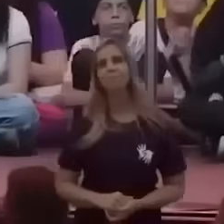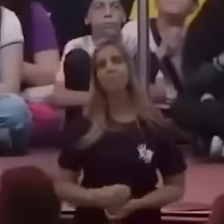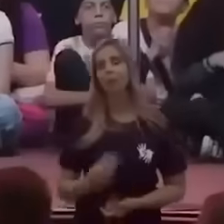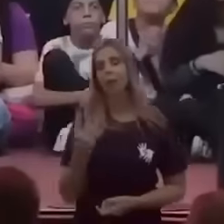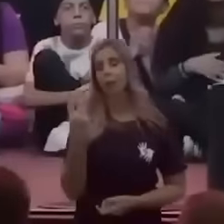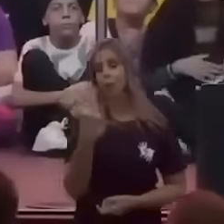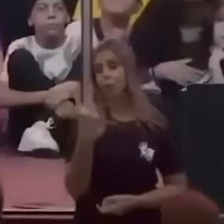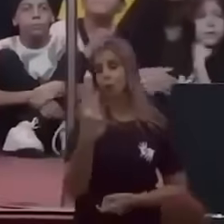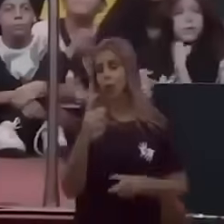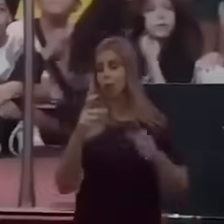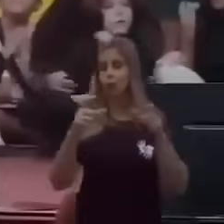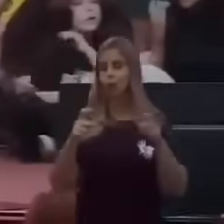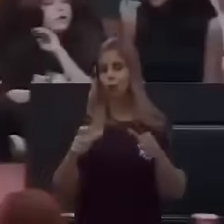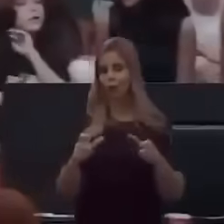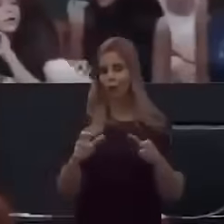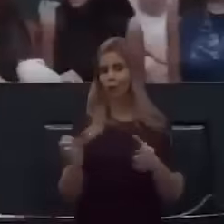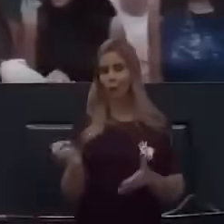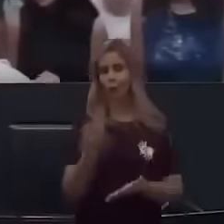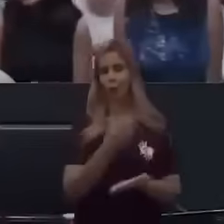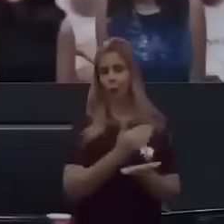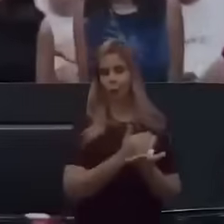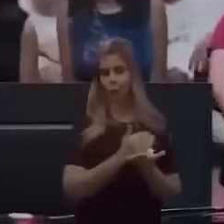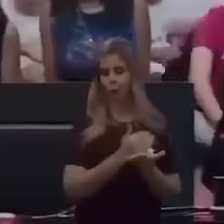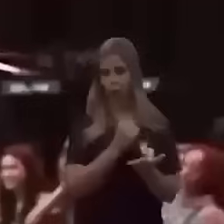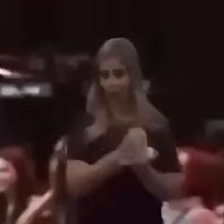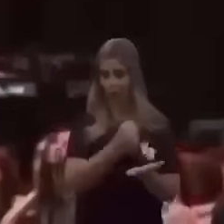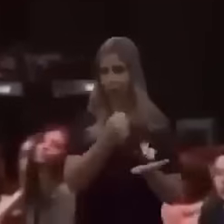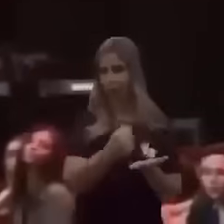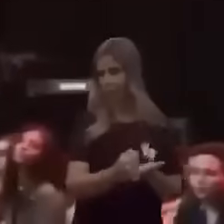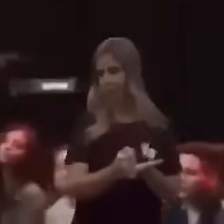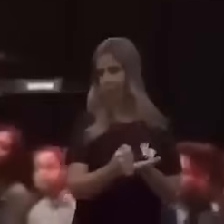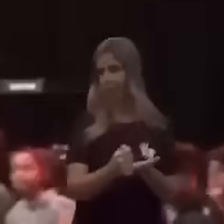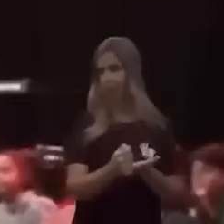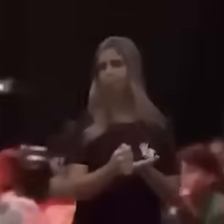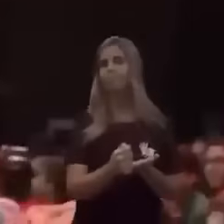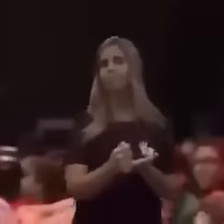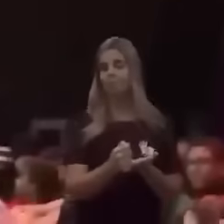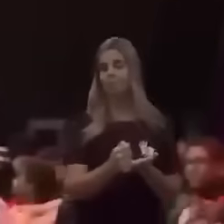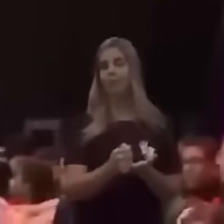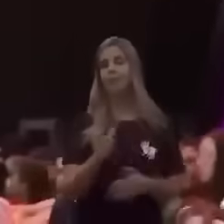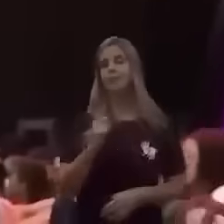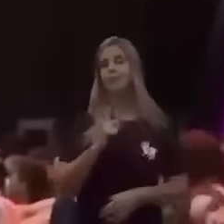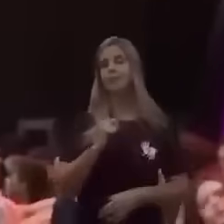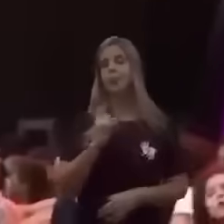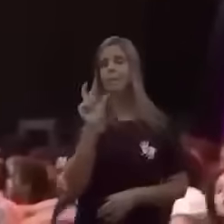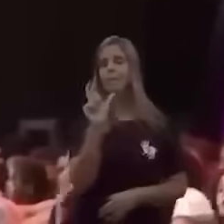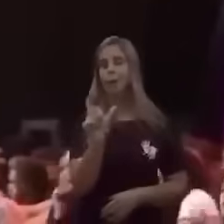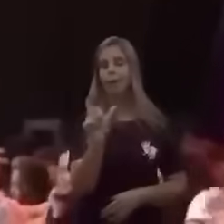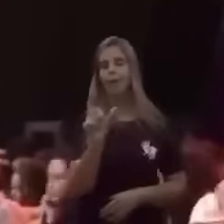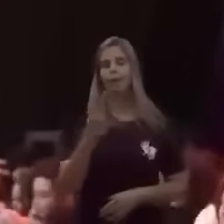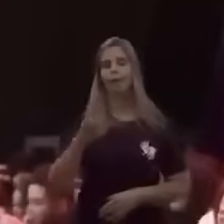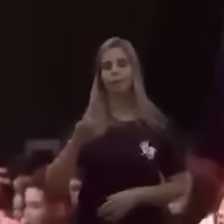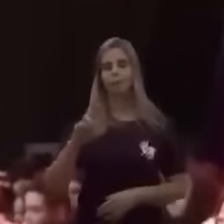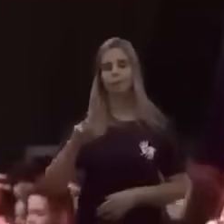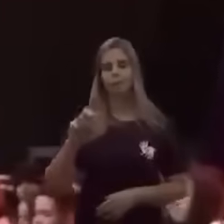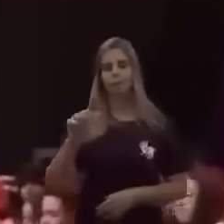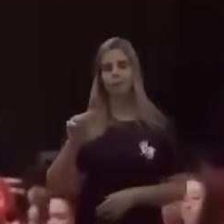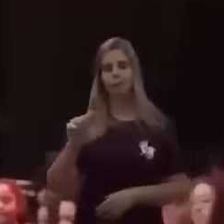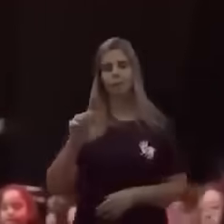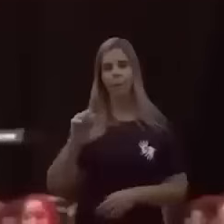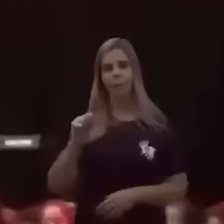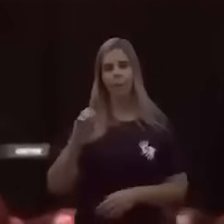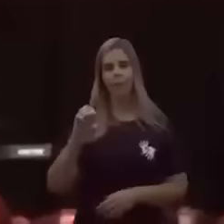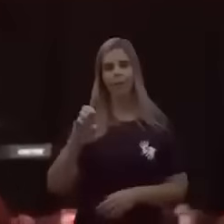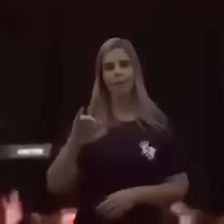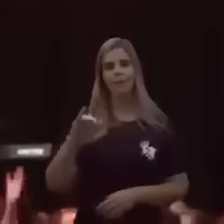Só tem dois lugares no Novo Testamento onde aparece a palavra braseiro: foi onde Pedro negou Jesus, e onde Pedro foi